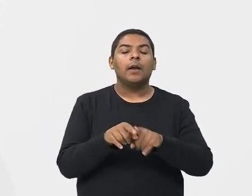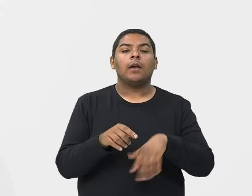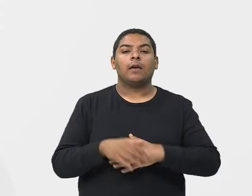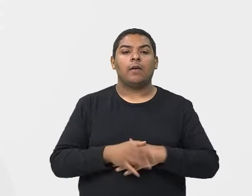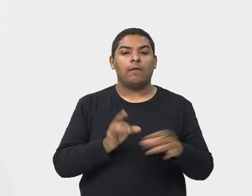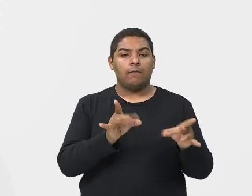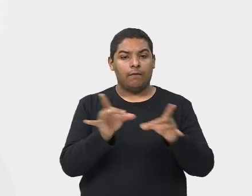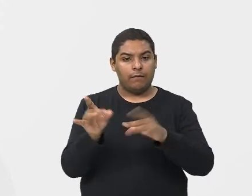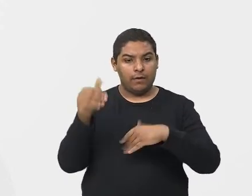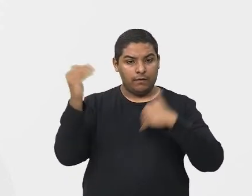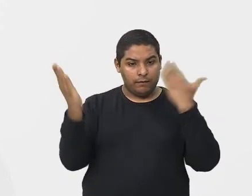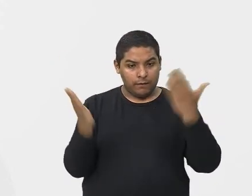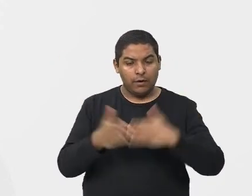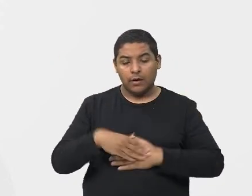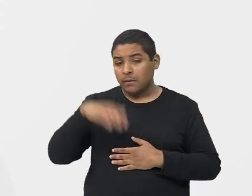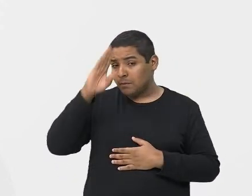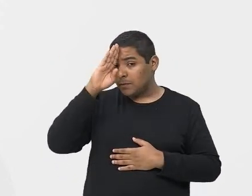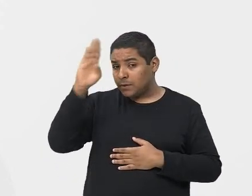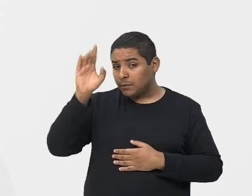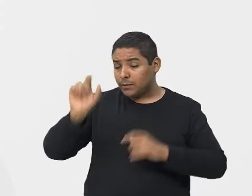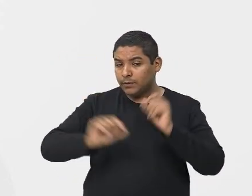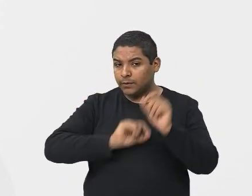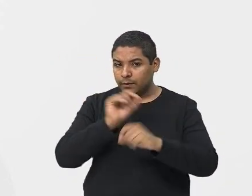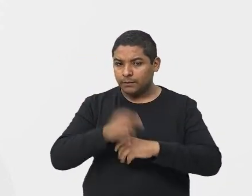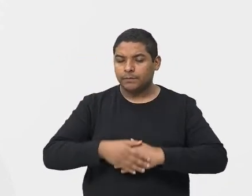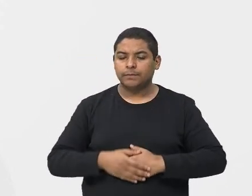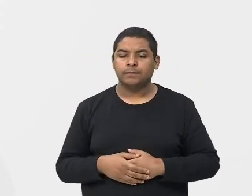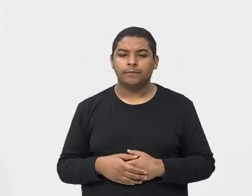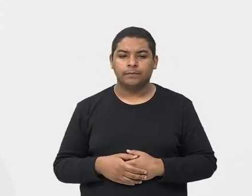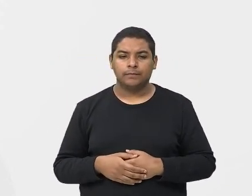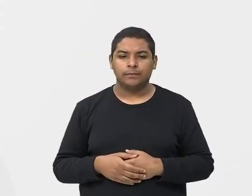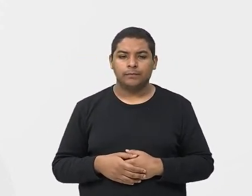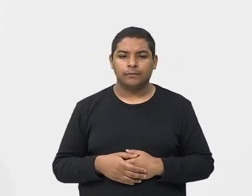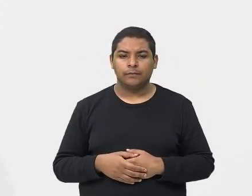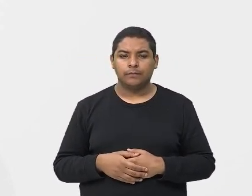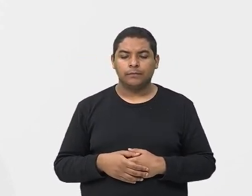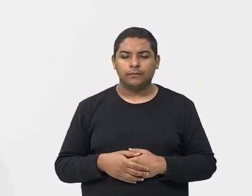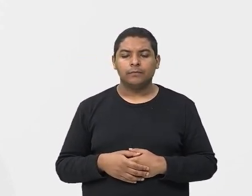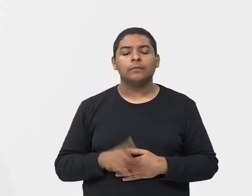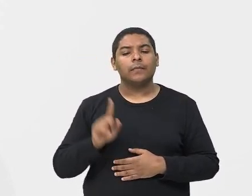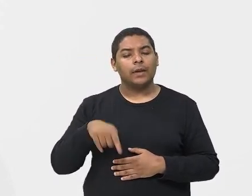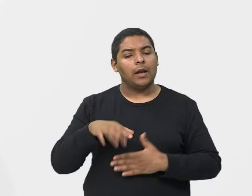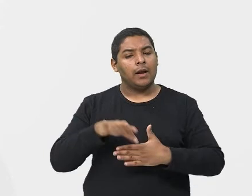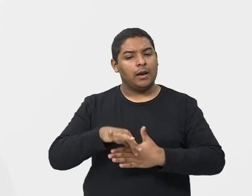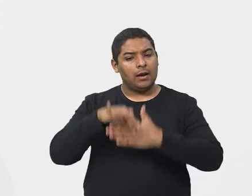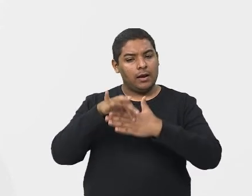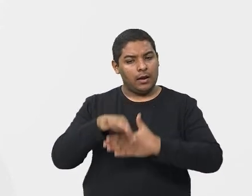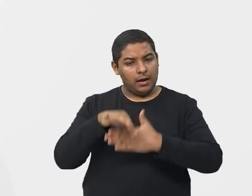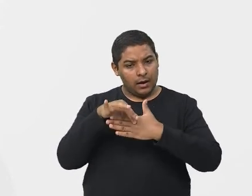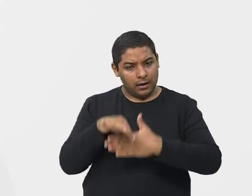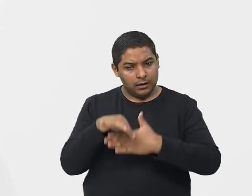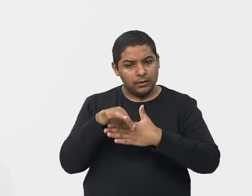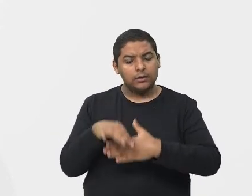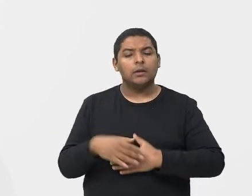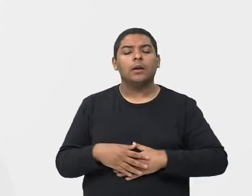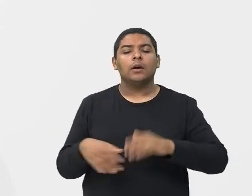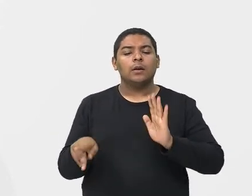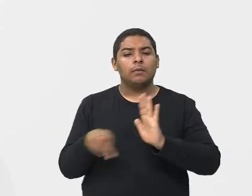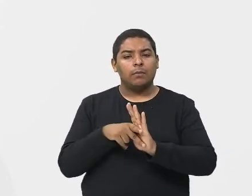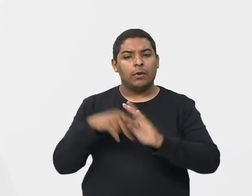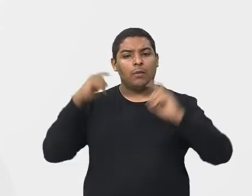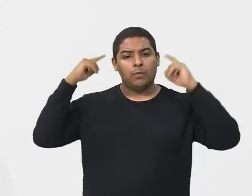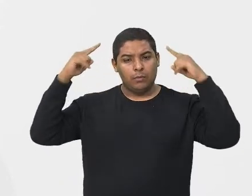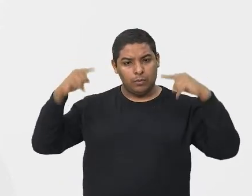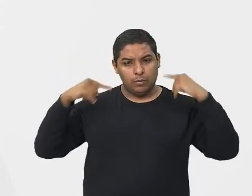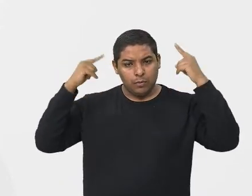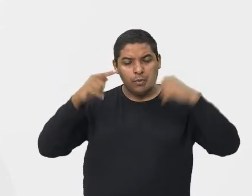estar constituídas principalmente de quê? Aí, da carne, né, da extração da carne lá ovina, também da lã